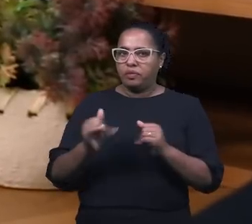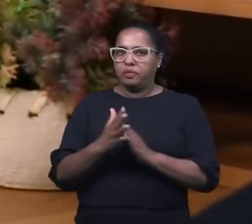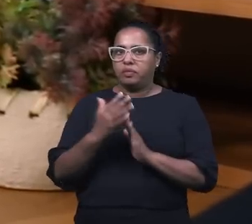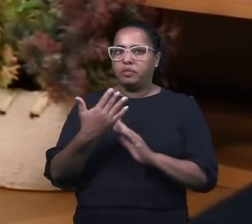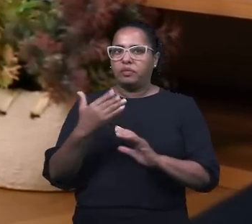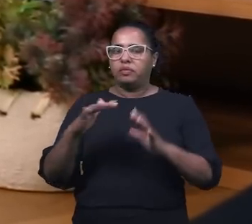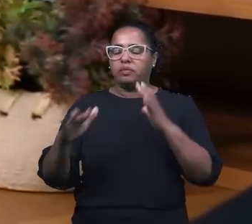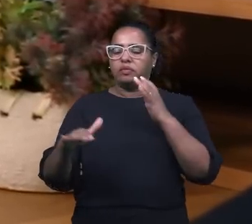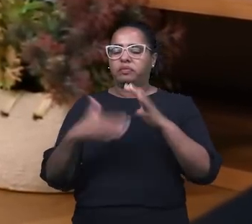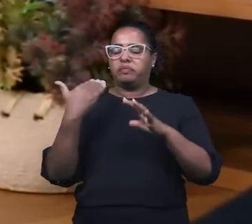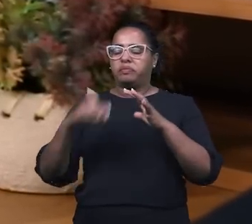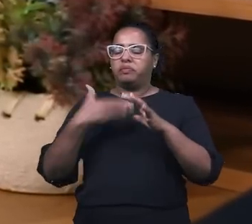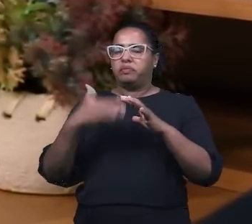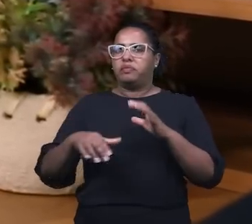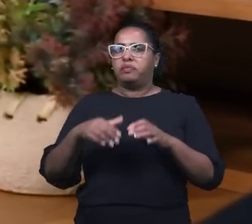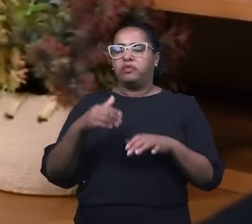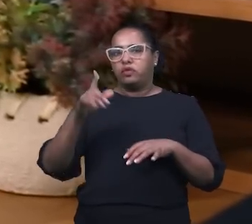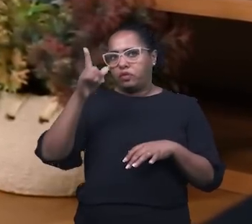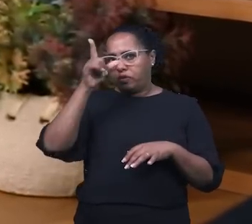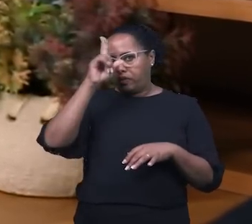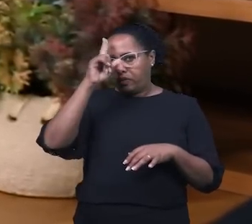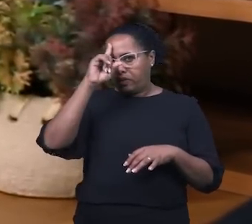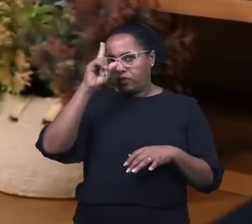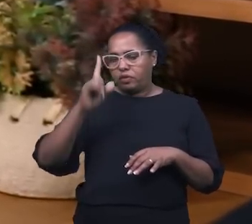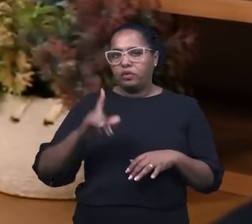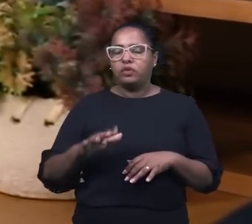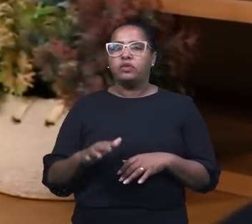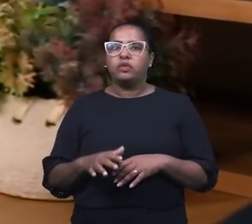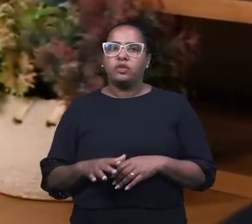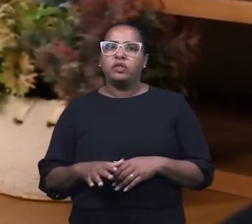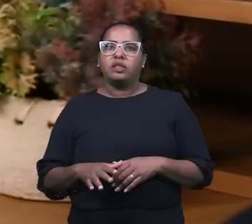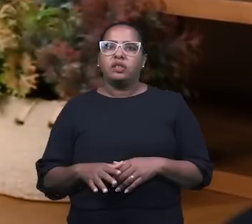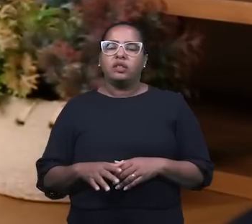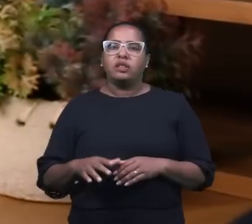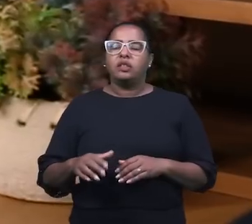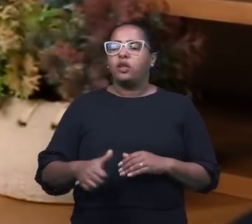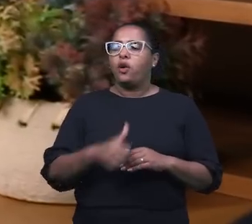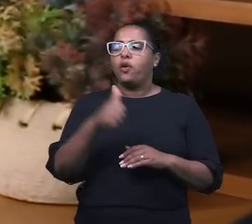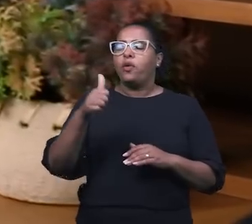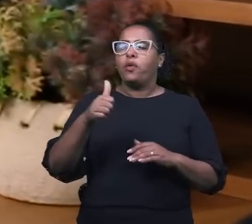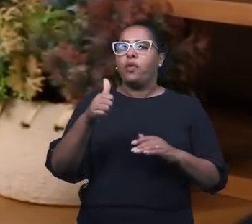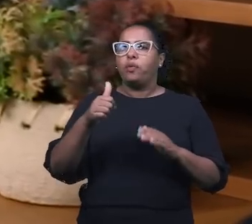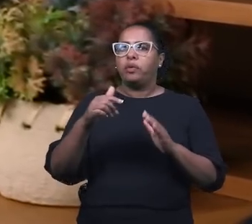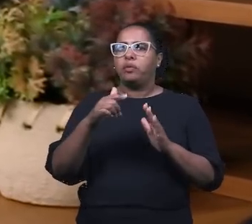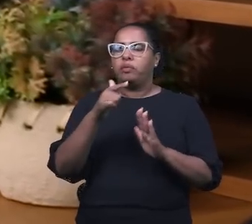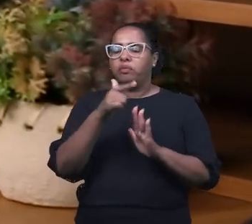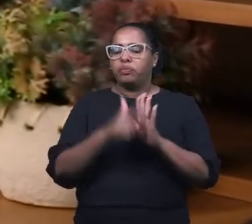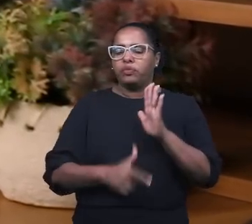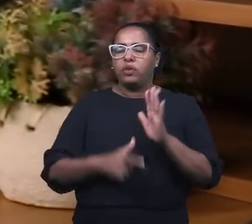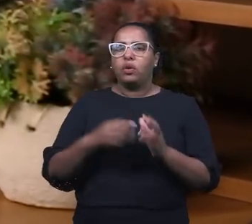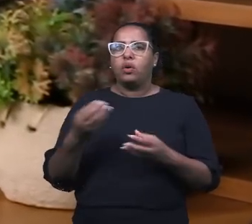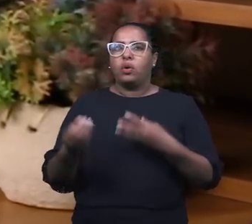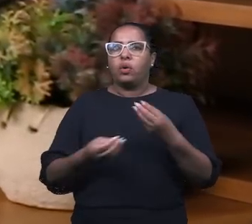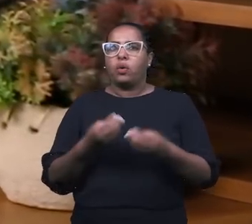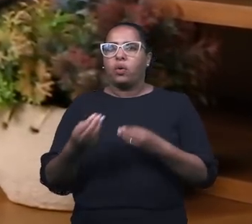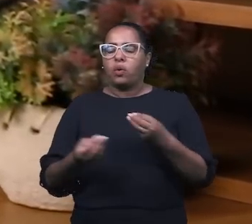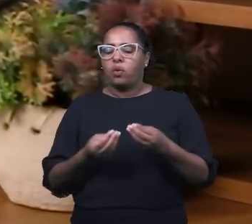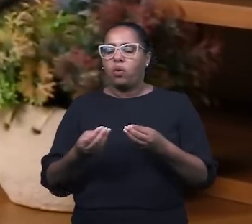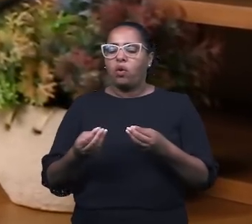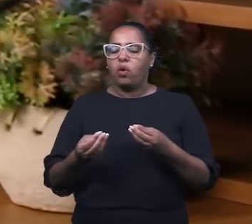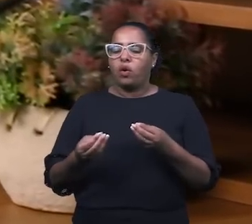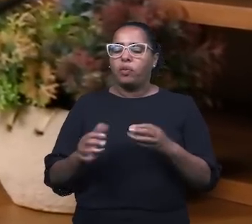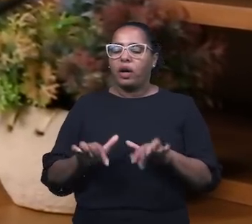praticamente diariamente essa pergunta, todos os dias. Eu acho que a primeira da lista é como